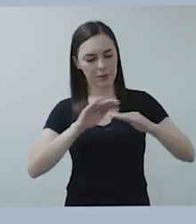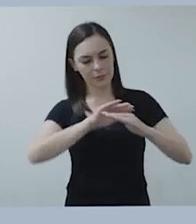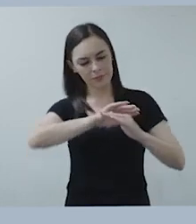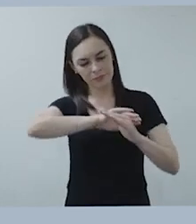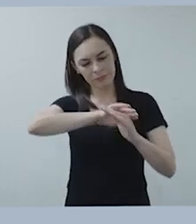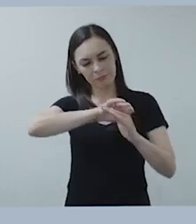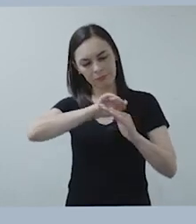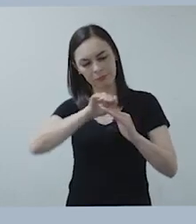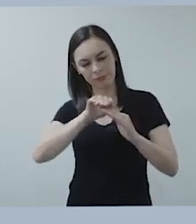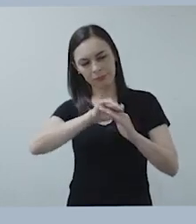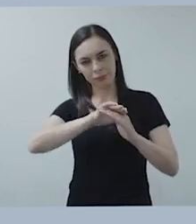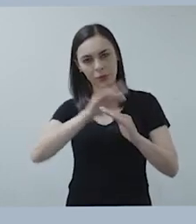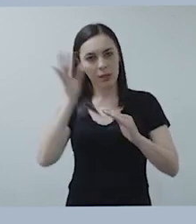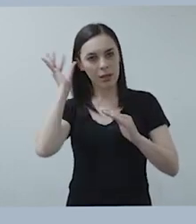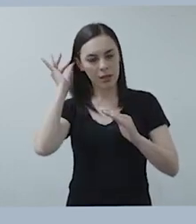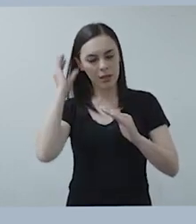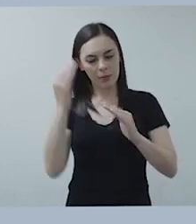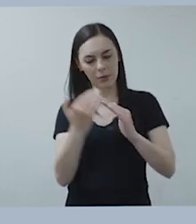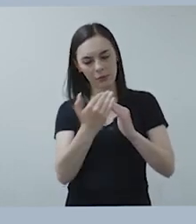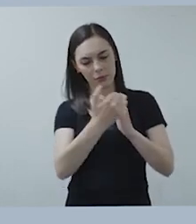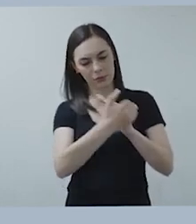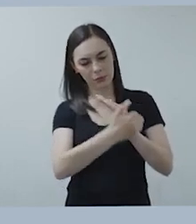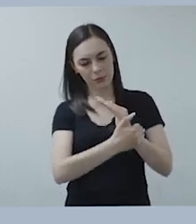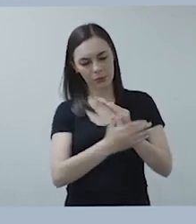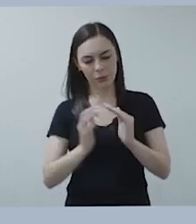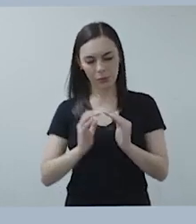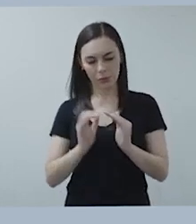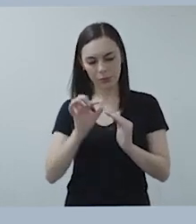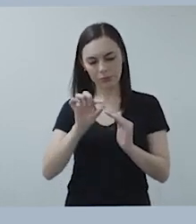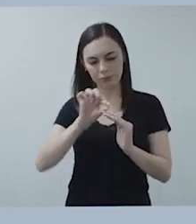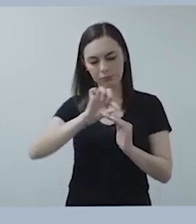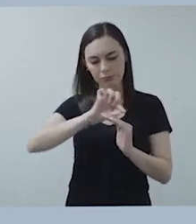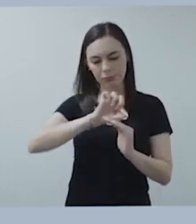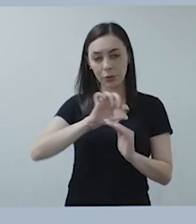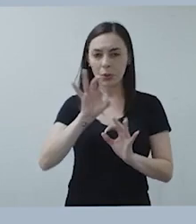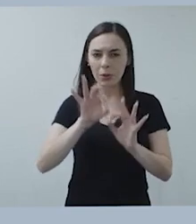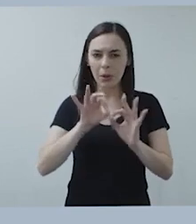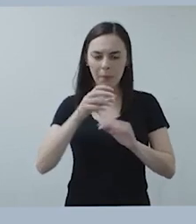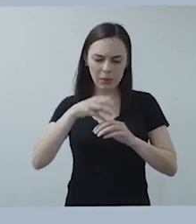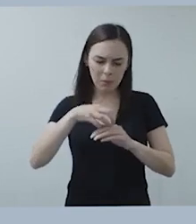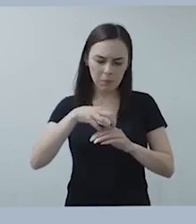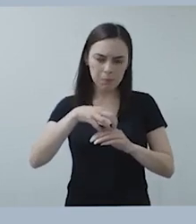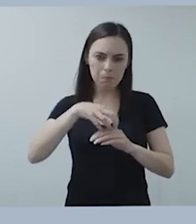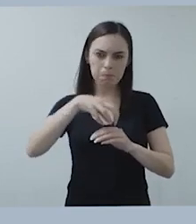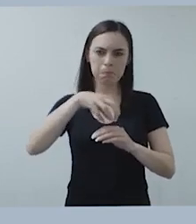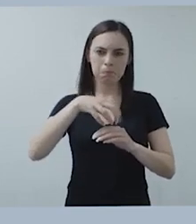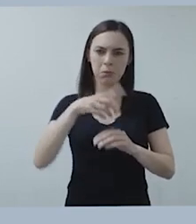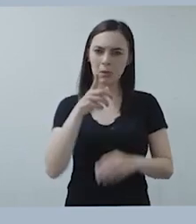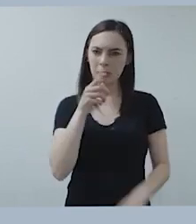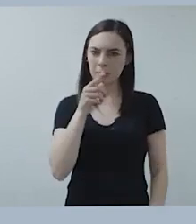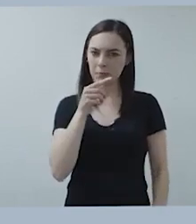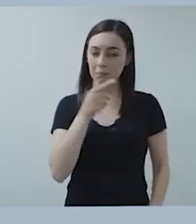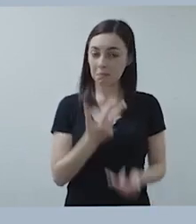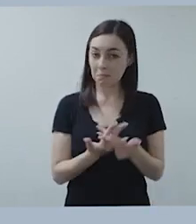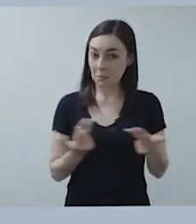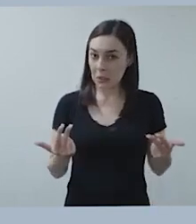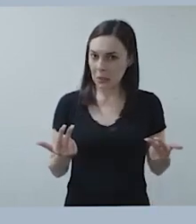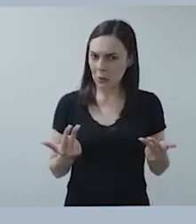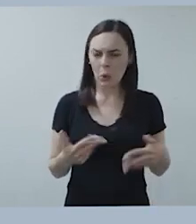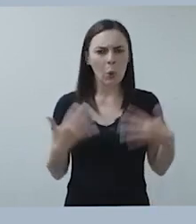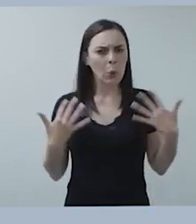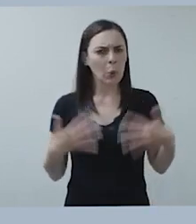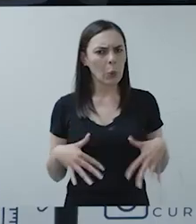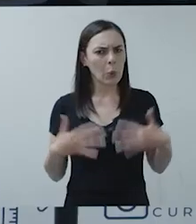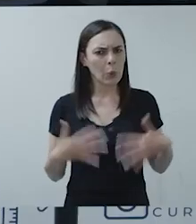cabeludo e o crânio, formando uma bolsa cheia de líquido.